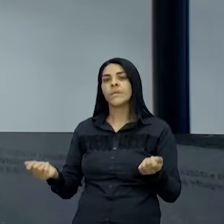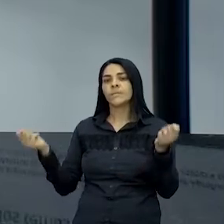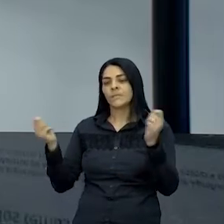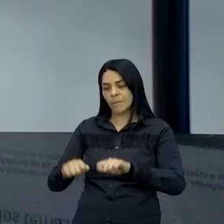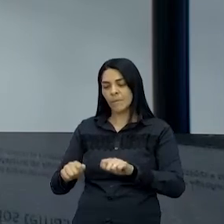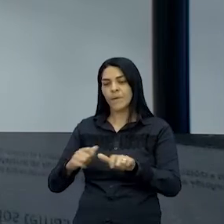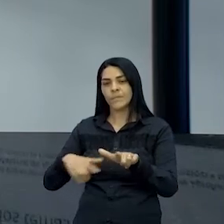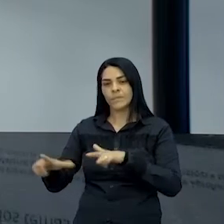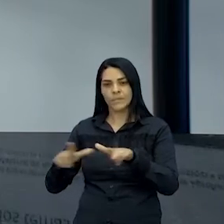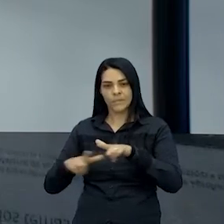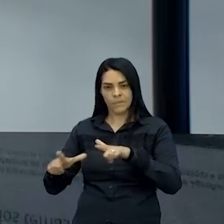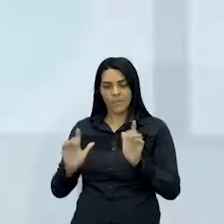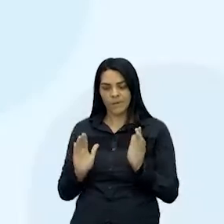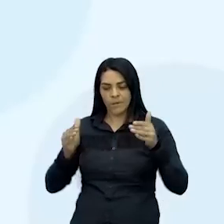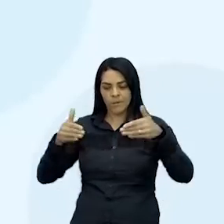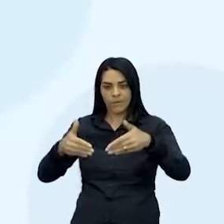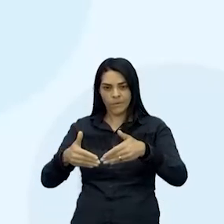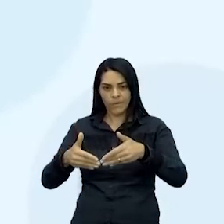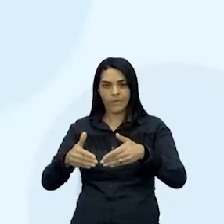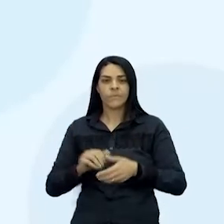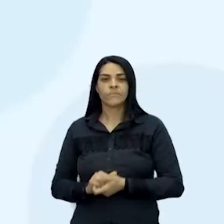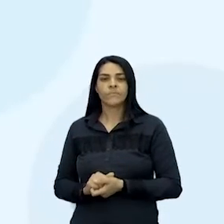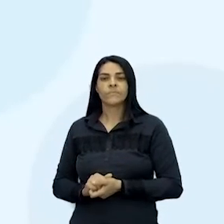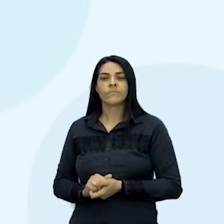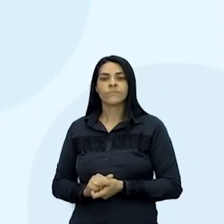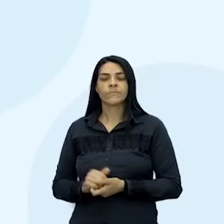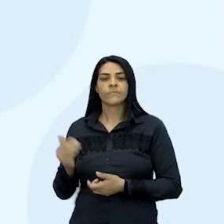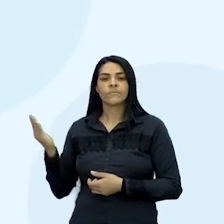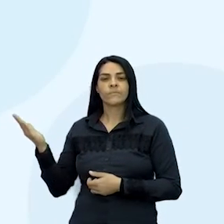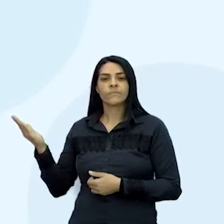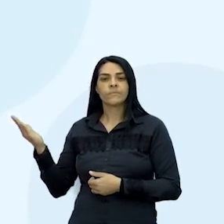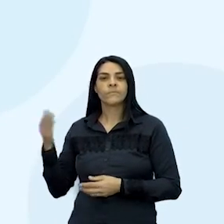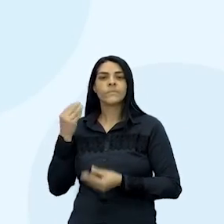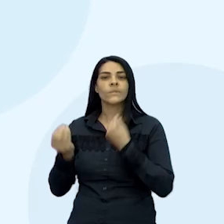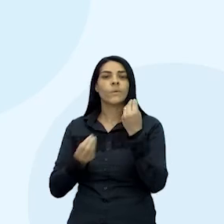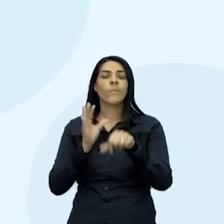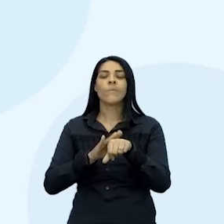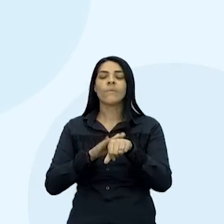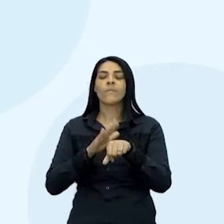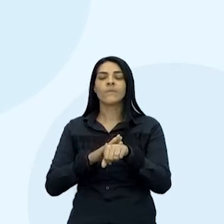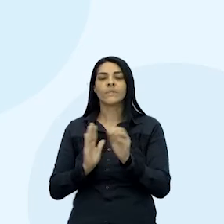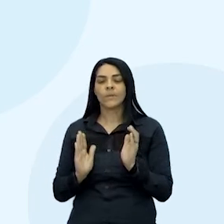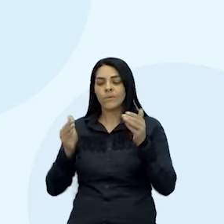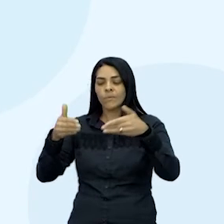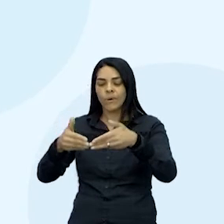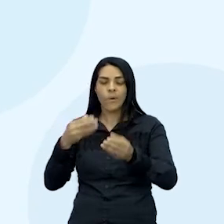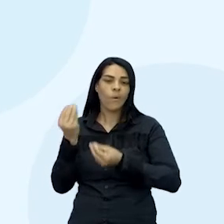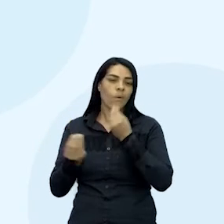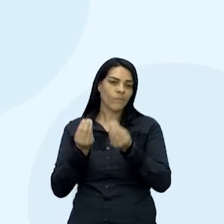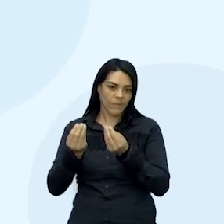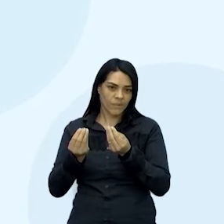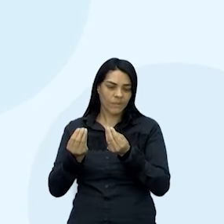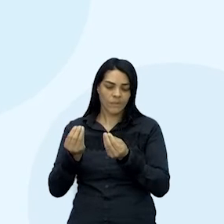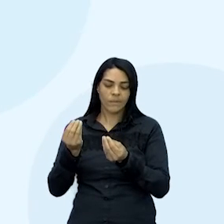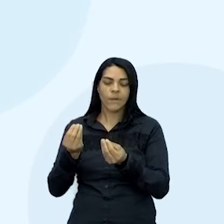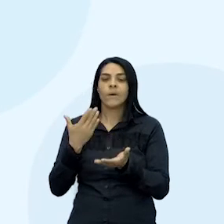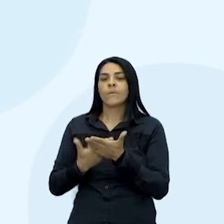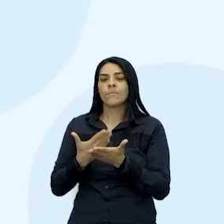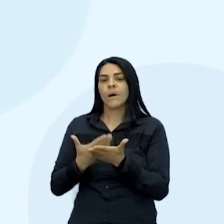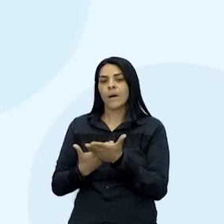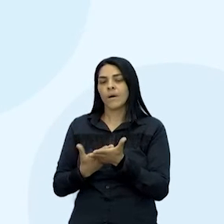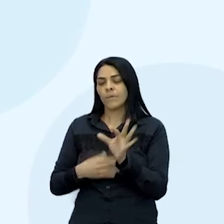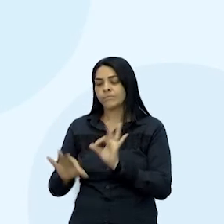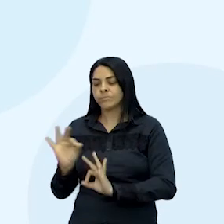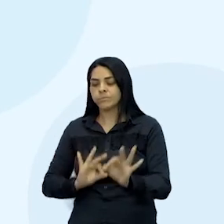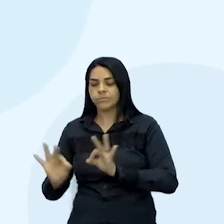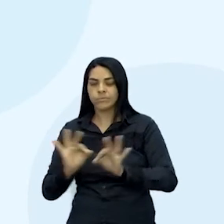beleza? Vamos avançar mais um pouquinho. Como é que a gente pode fazer esse fórum? Bem, vocês podem fazer uma aula de preparação do